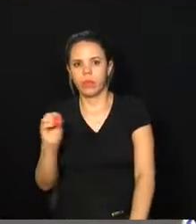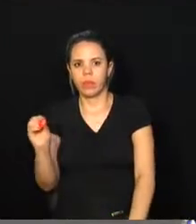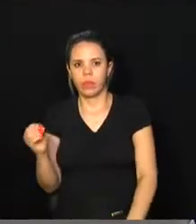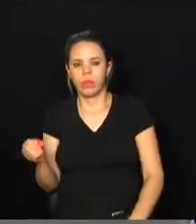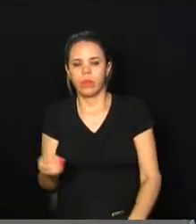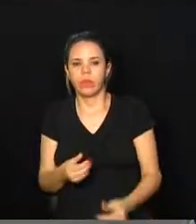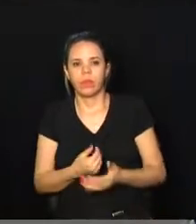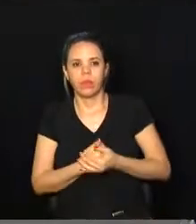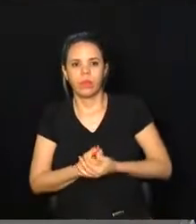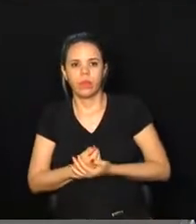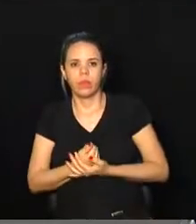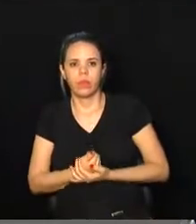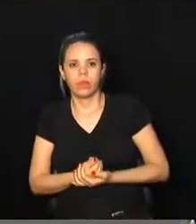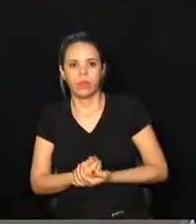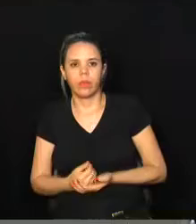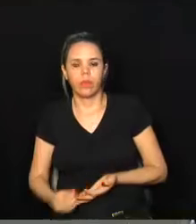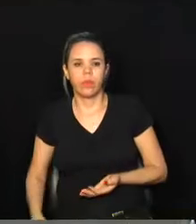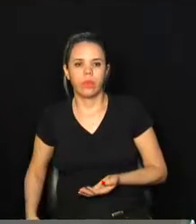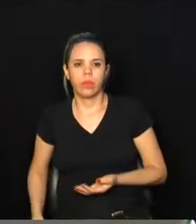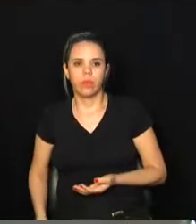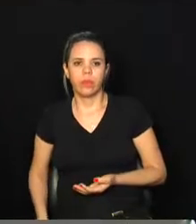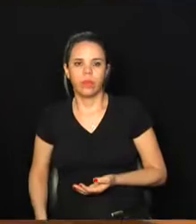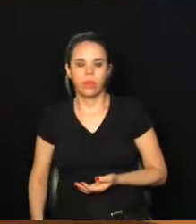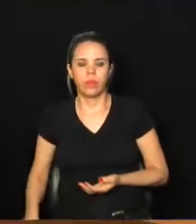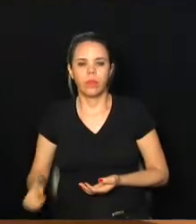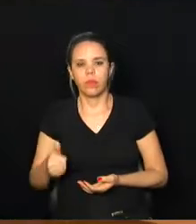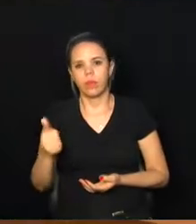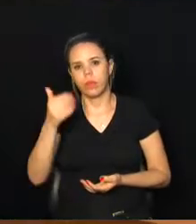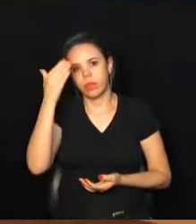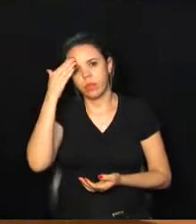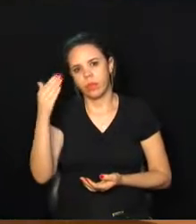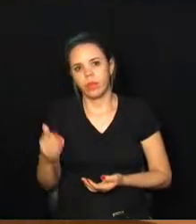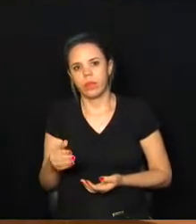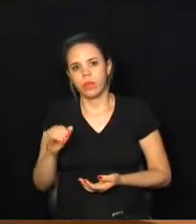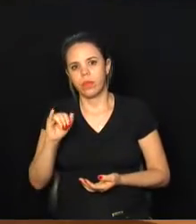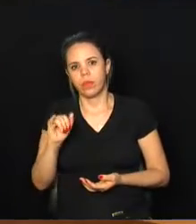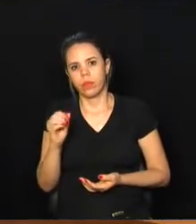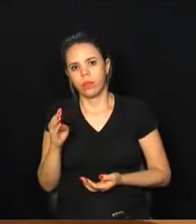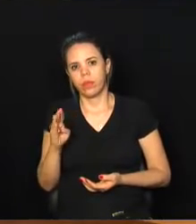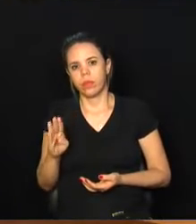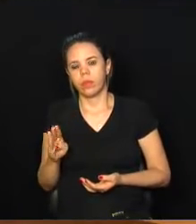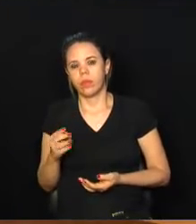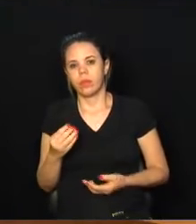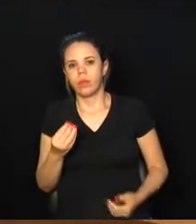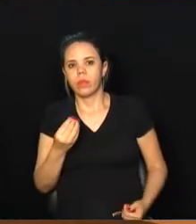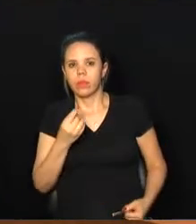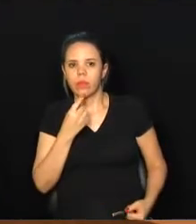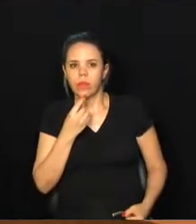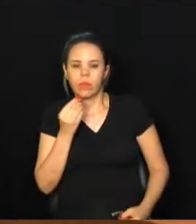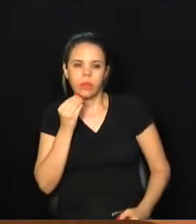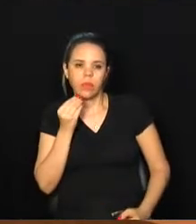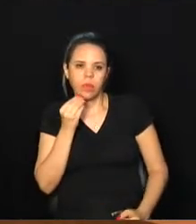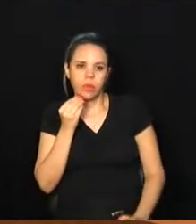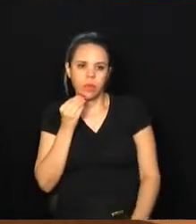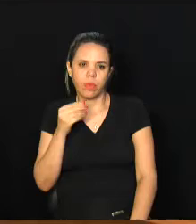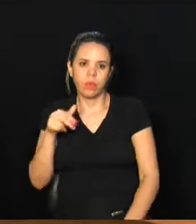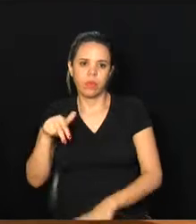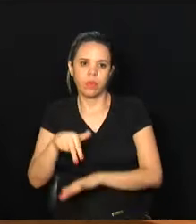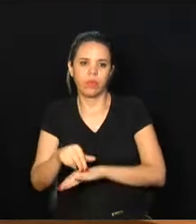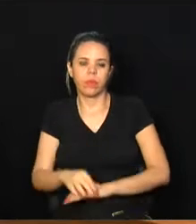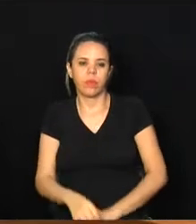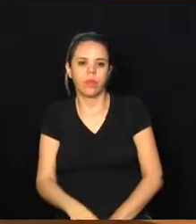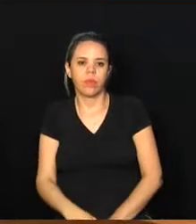Vamos lá. Bom, primeiro agradecer em nome do IAB Campinas a oportunidade de estar... Está ligado.